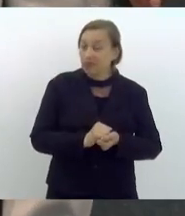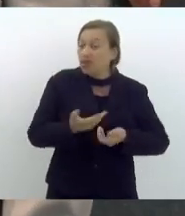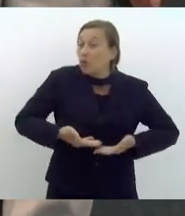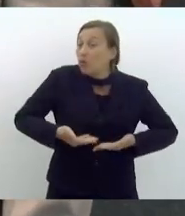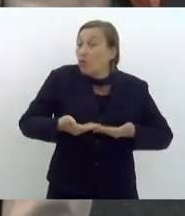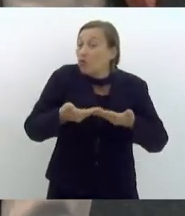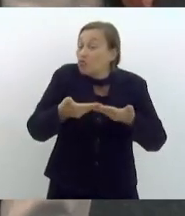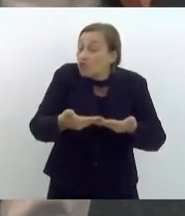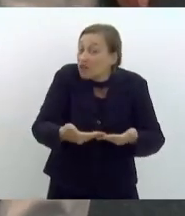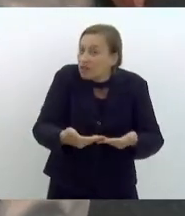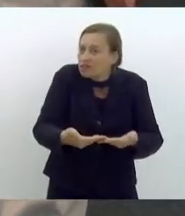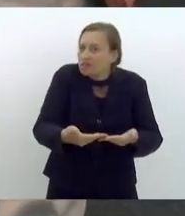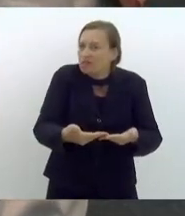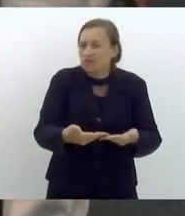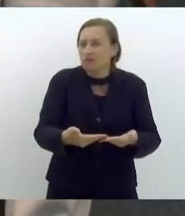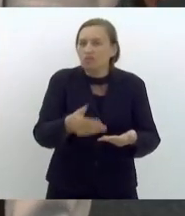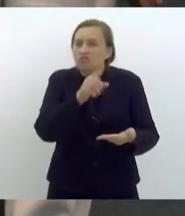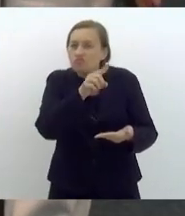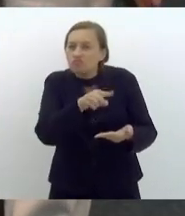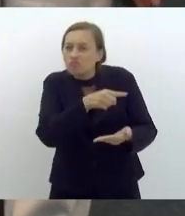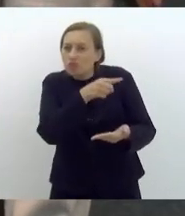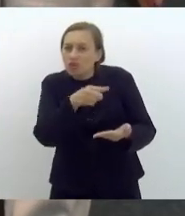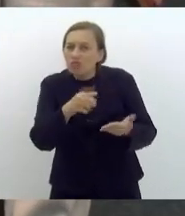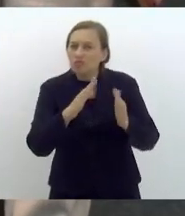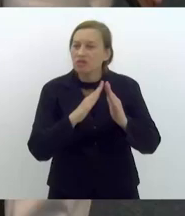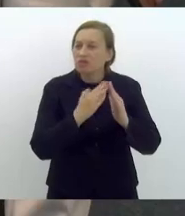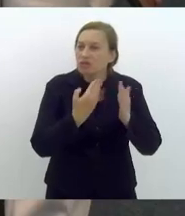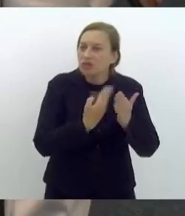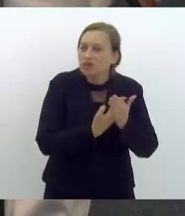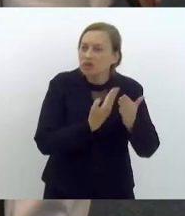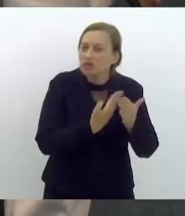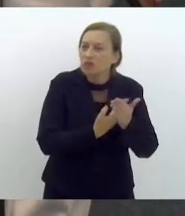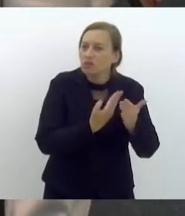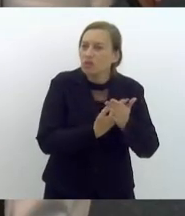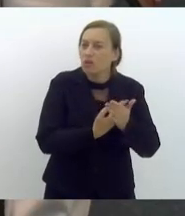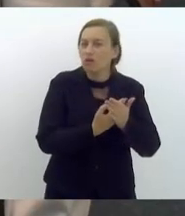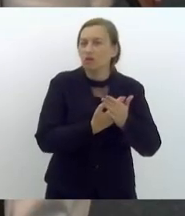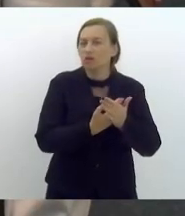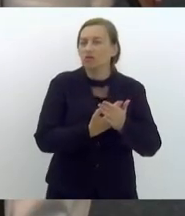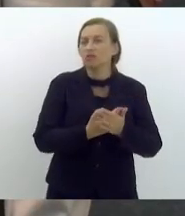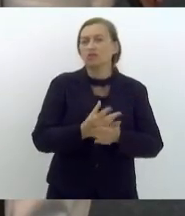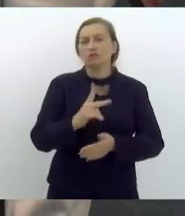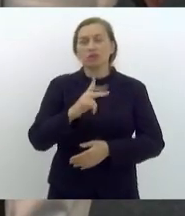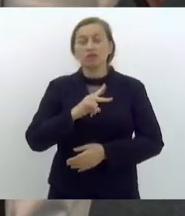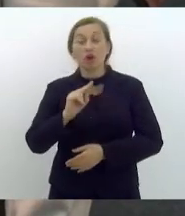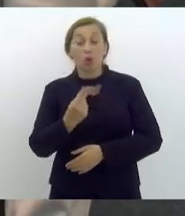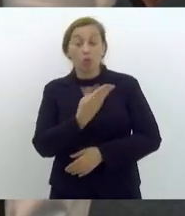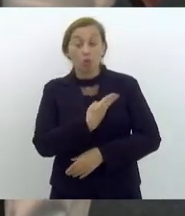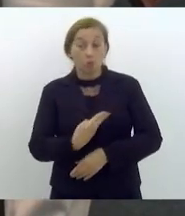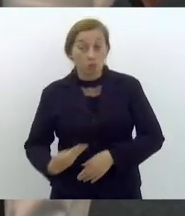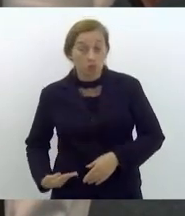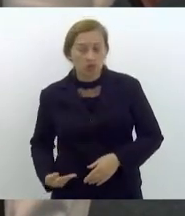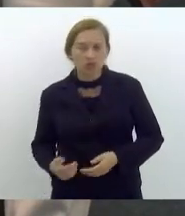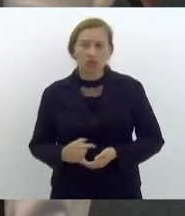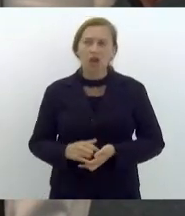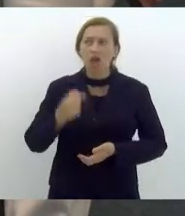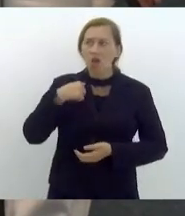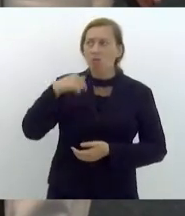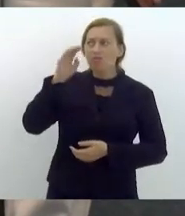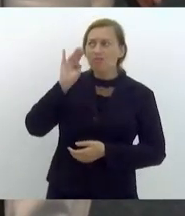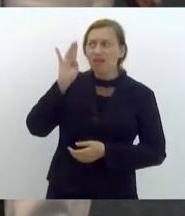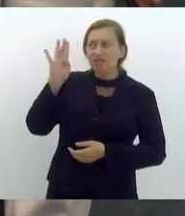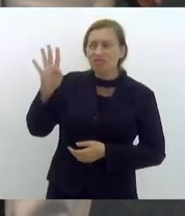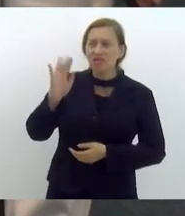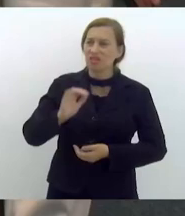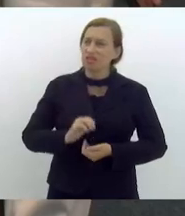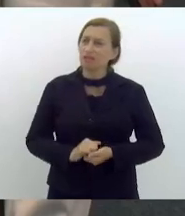oferecidos as crianças da rede de ensino do Estado do Rio de Janeiro eu imaginei de